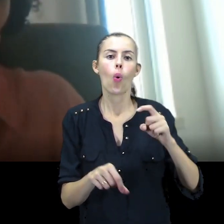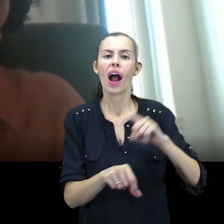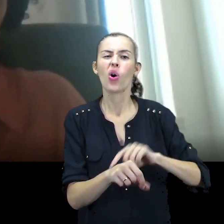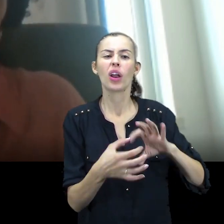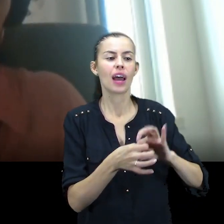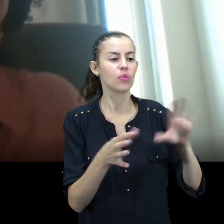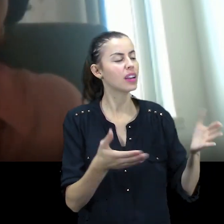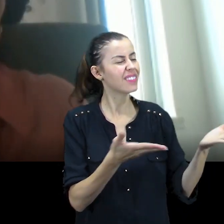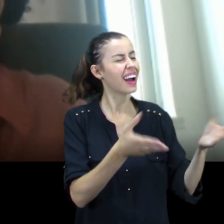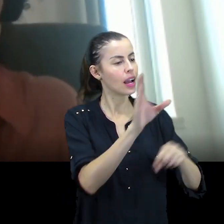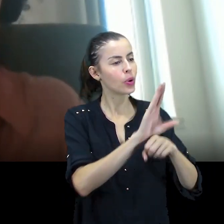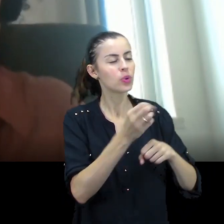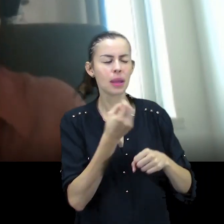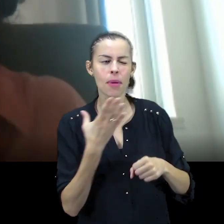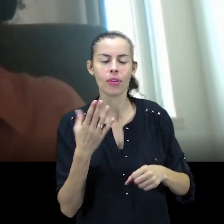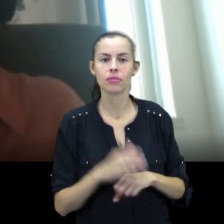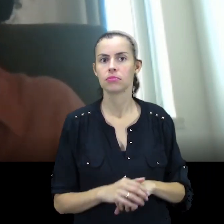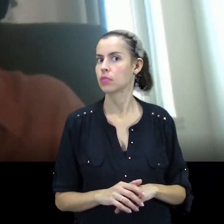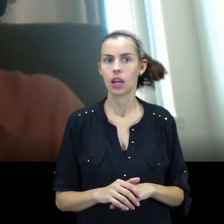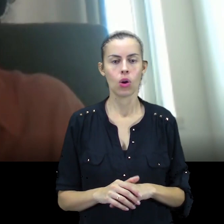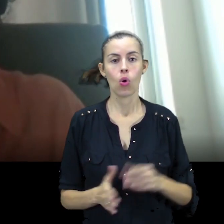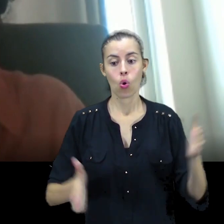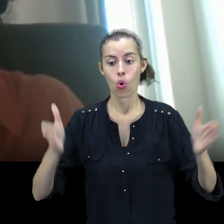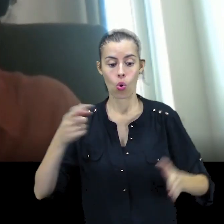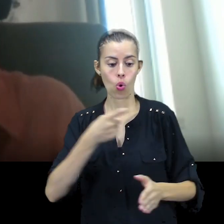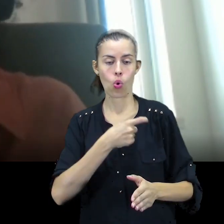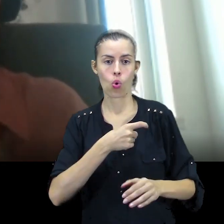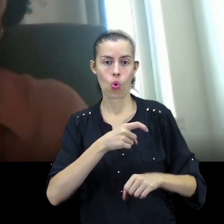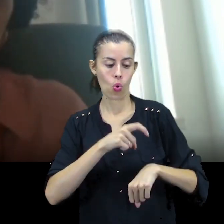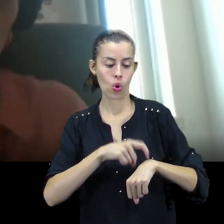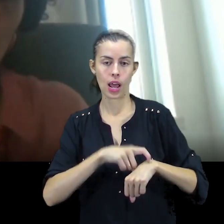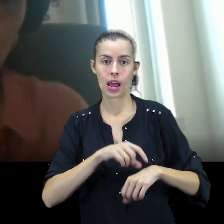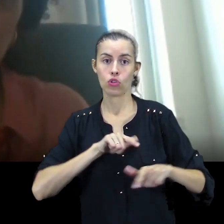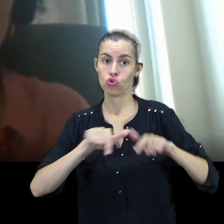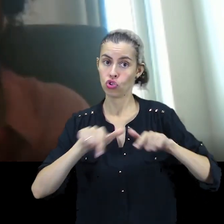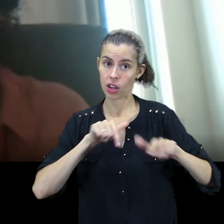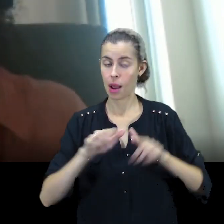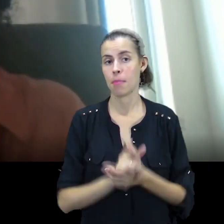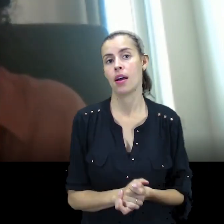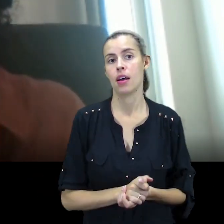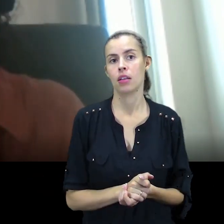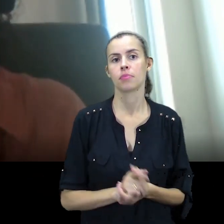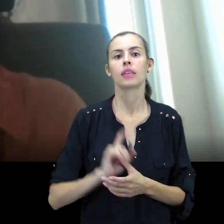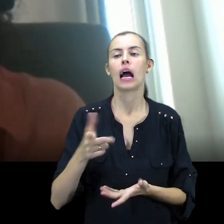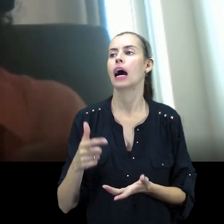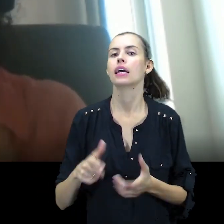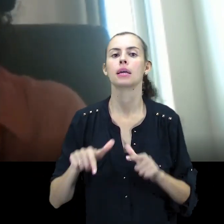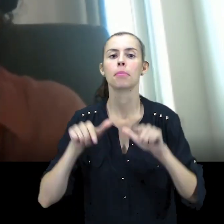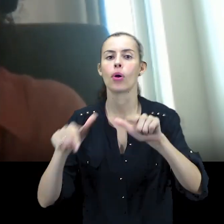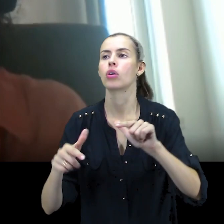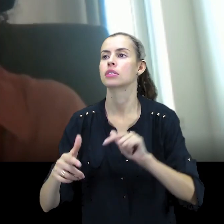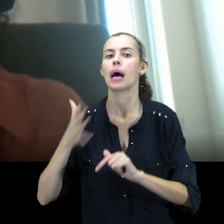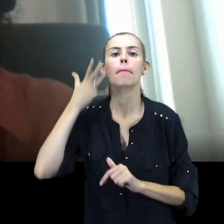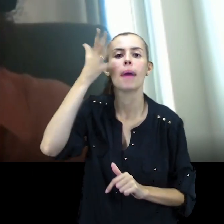extensão não tinha valor, né, para a progressão docente. Então, uma forma da gente institucionalizar, uma forma da gente fomentar que os docentes